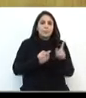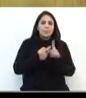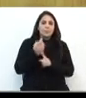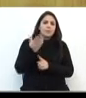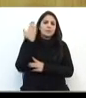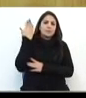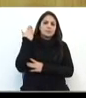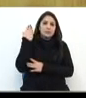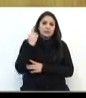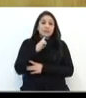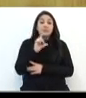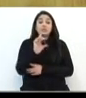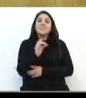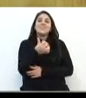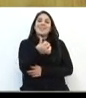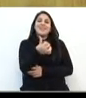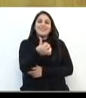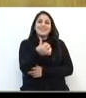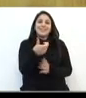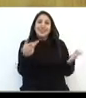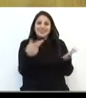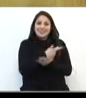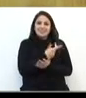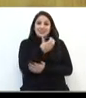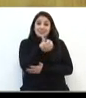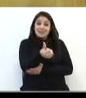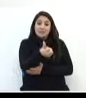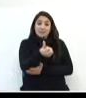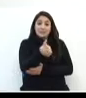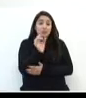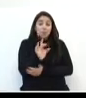mês de junho, nós tivemos 6 eventos contra